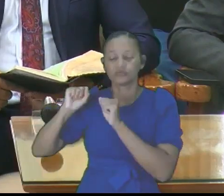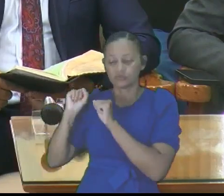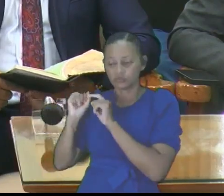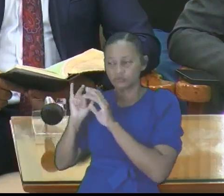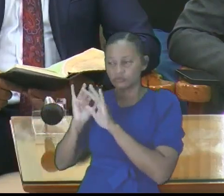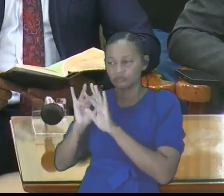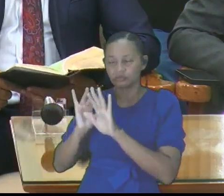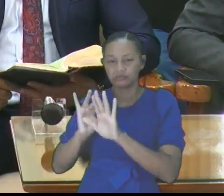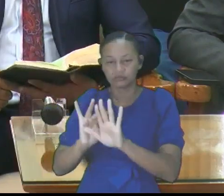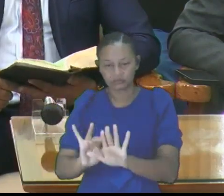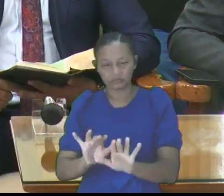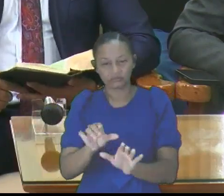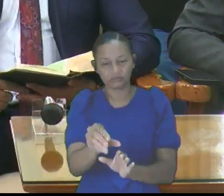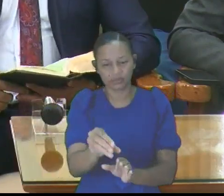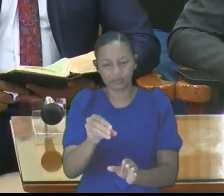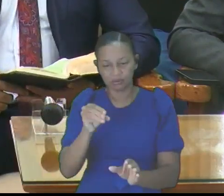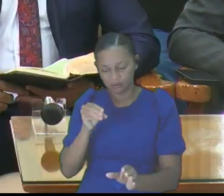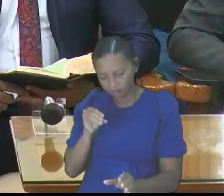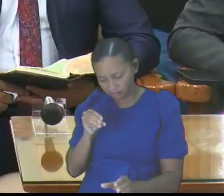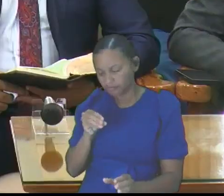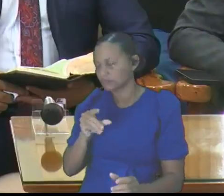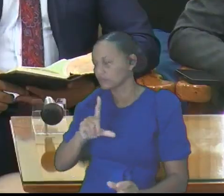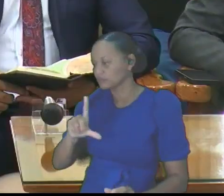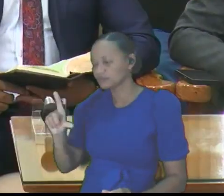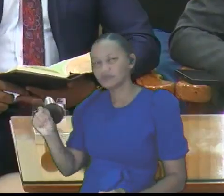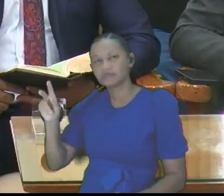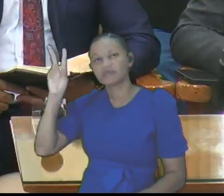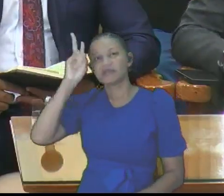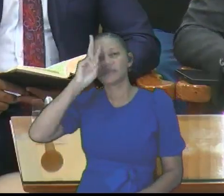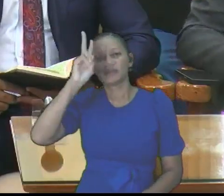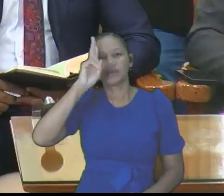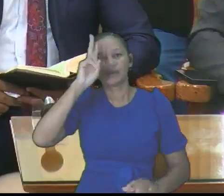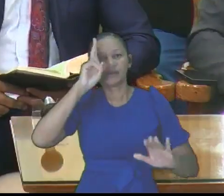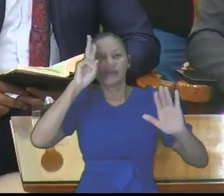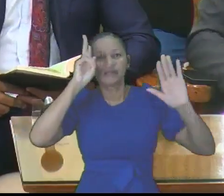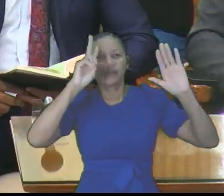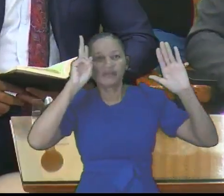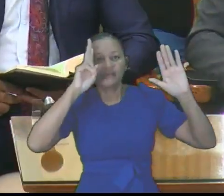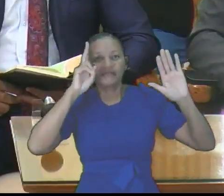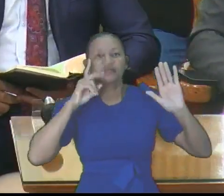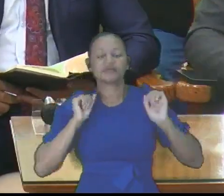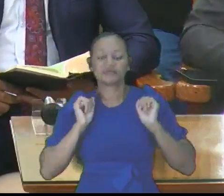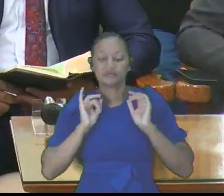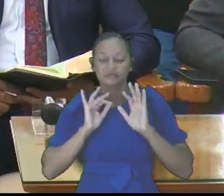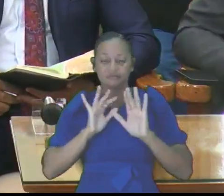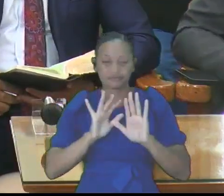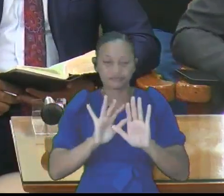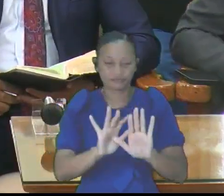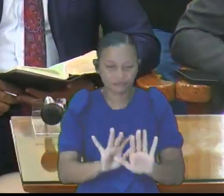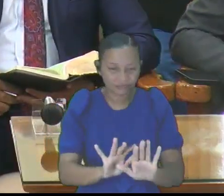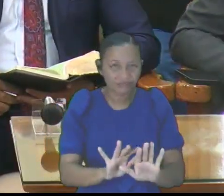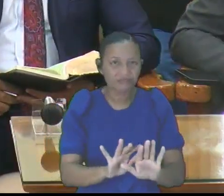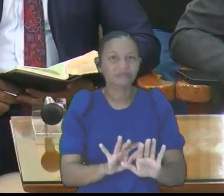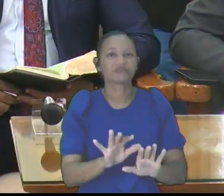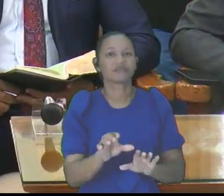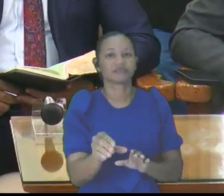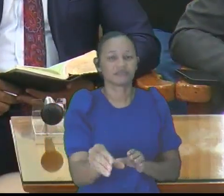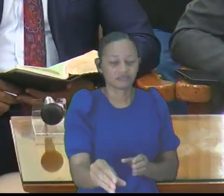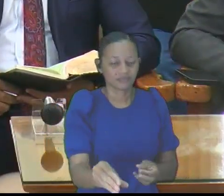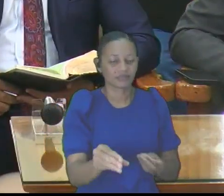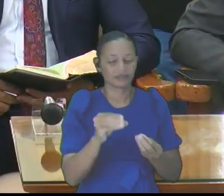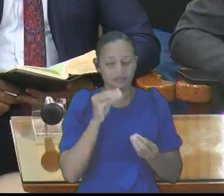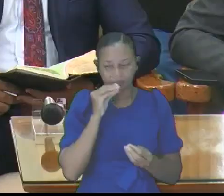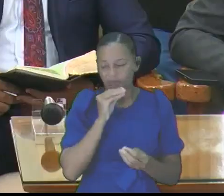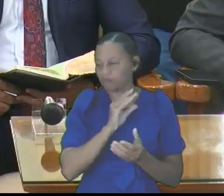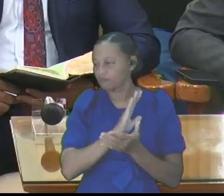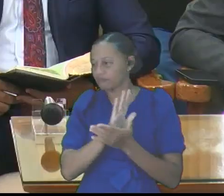entrava, comungava e saía. Entrava, como quem lembra? Entrava na igreja de pouquinho, comungava